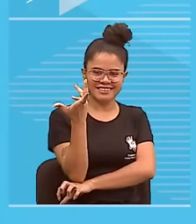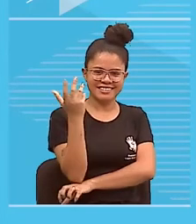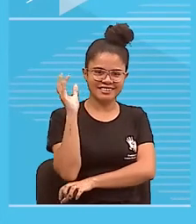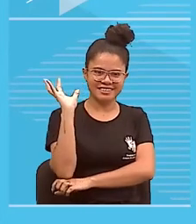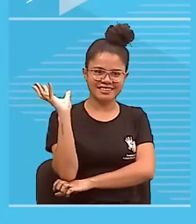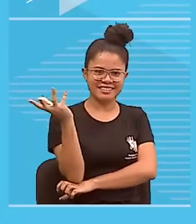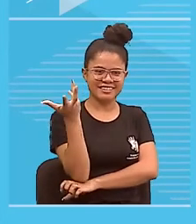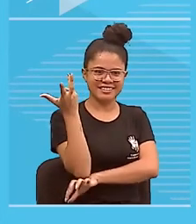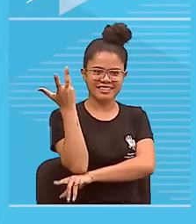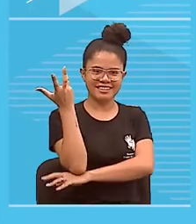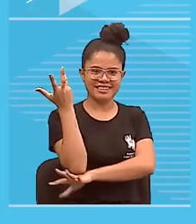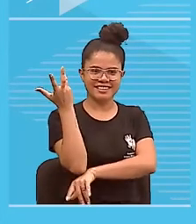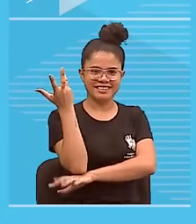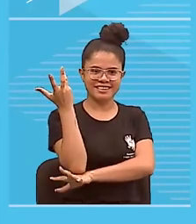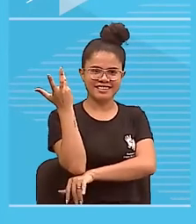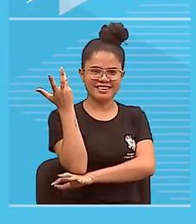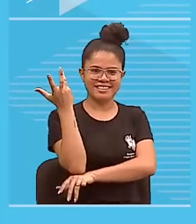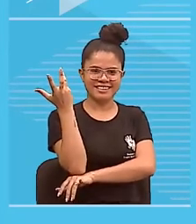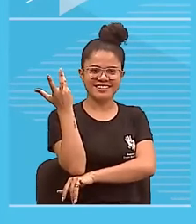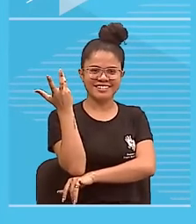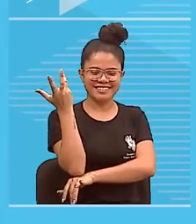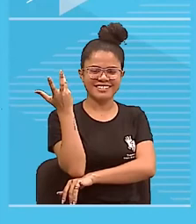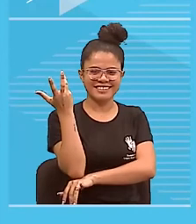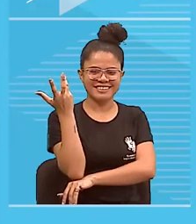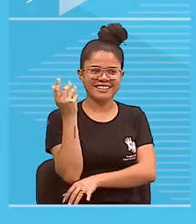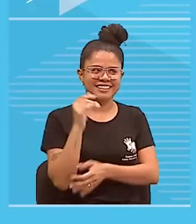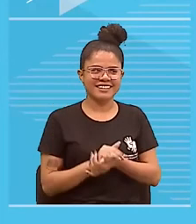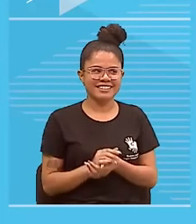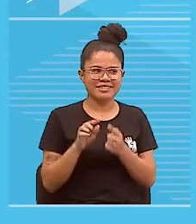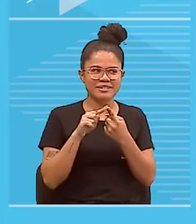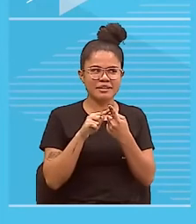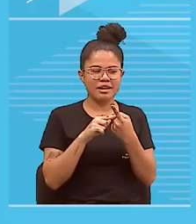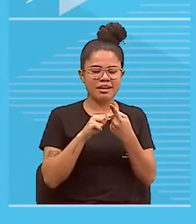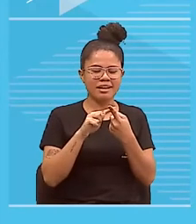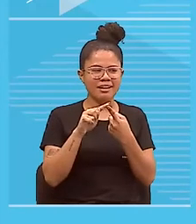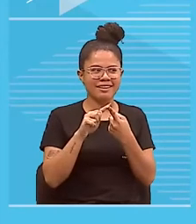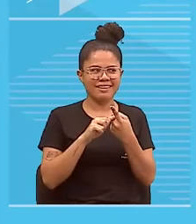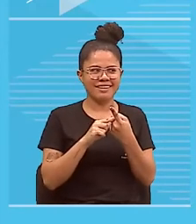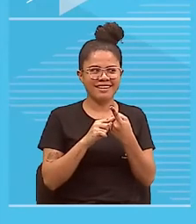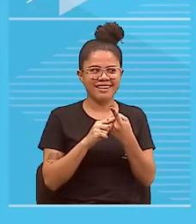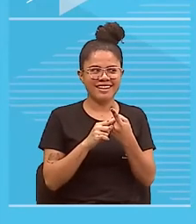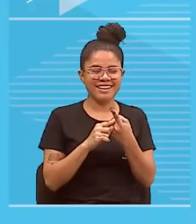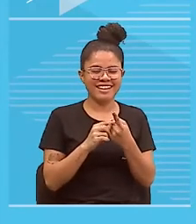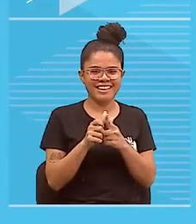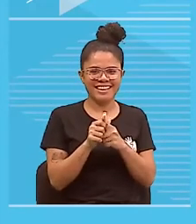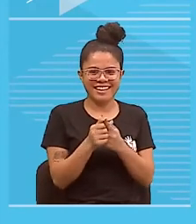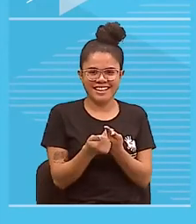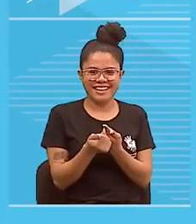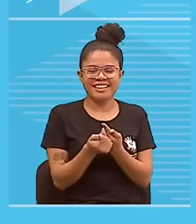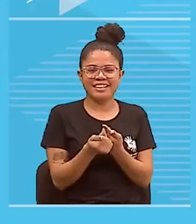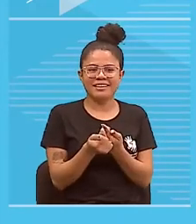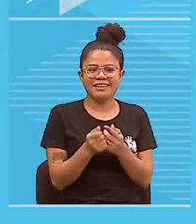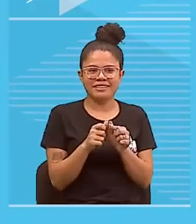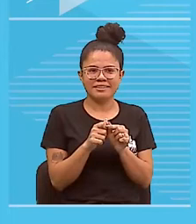Adriana tá mangando Eita mas é bom gente tamanho de um dedo amendoim visão meu pai trouxe também nunca tinha visto